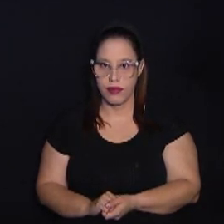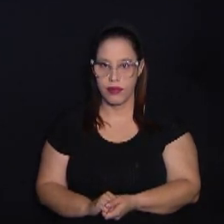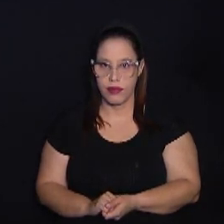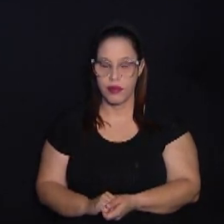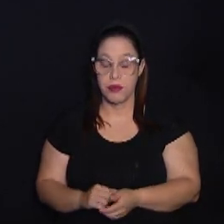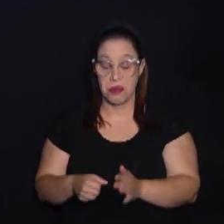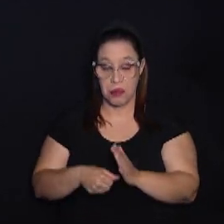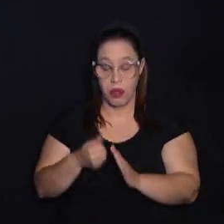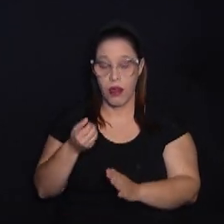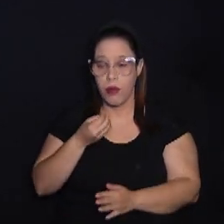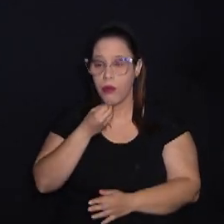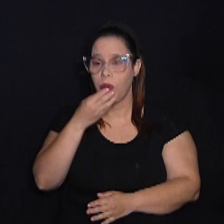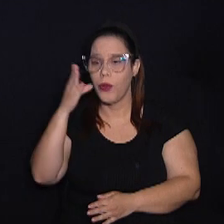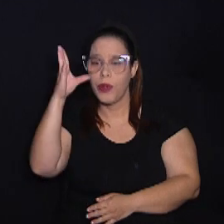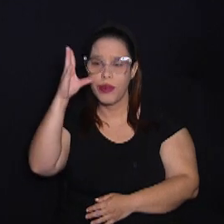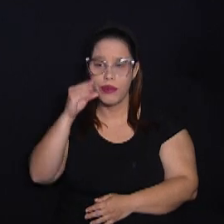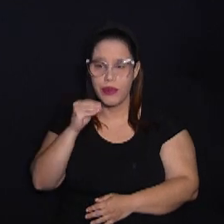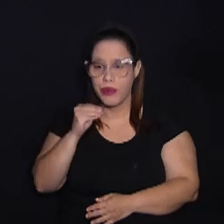Mais uma vez, boa noite.